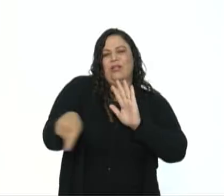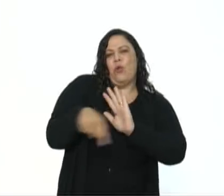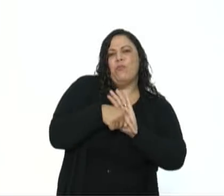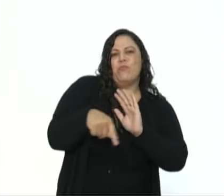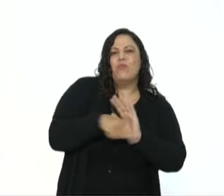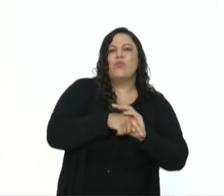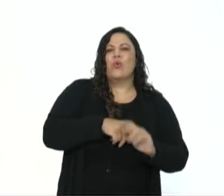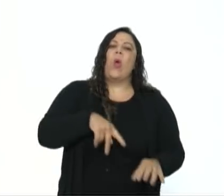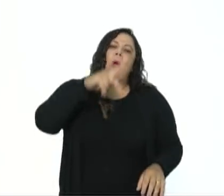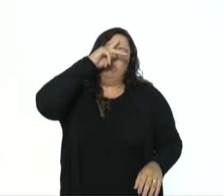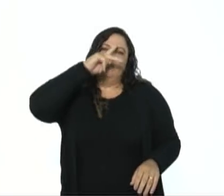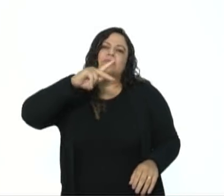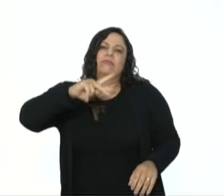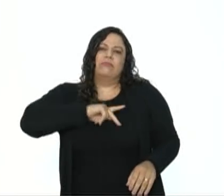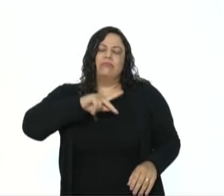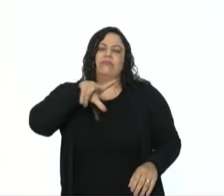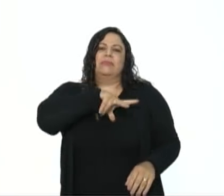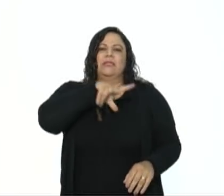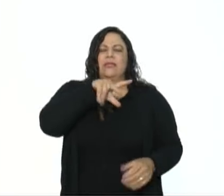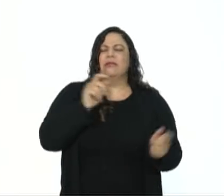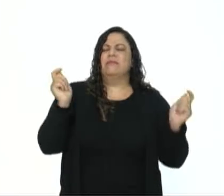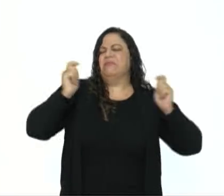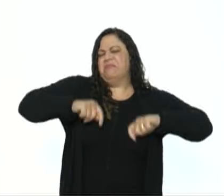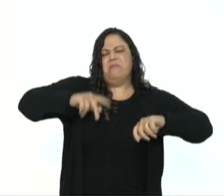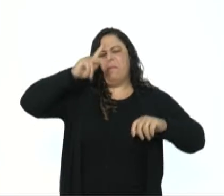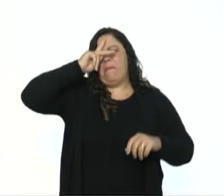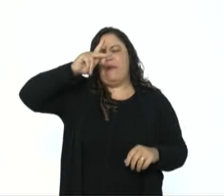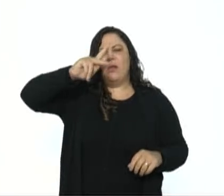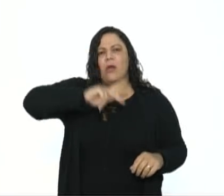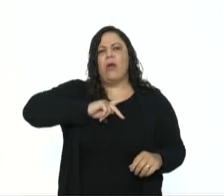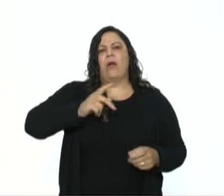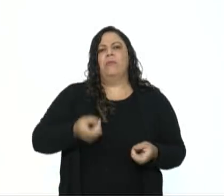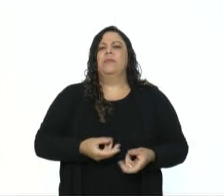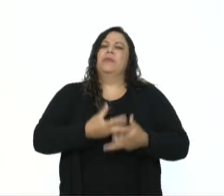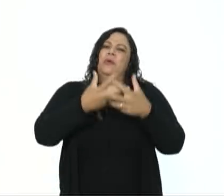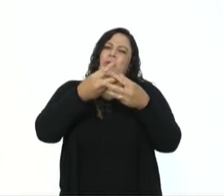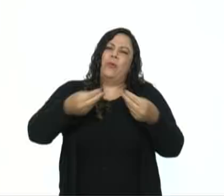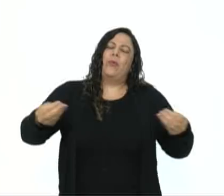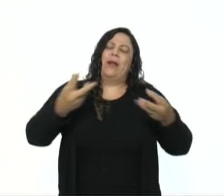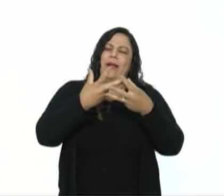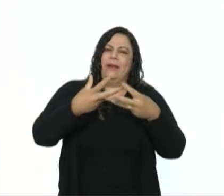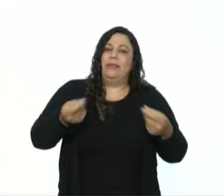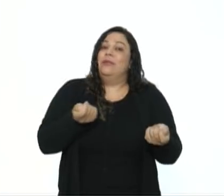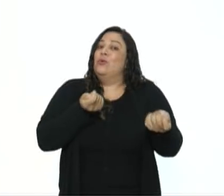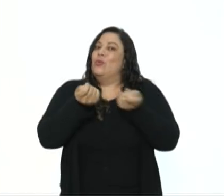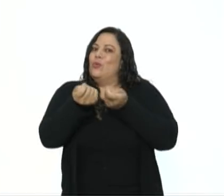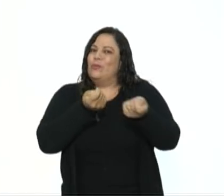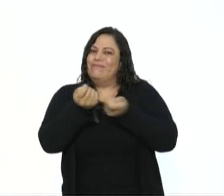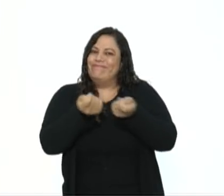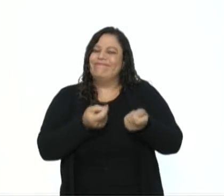com qualidade e realista, possibilitando um maior controle do dinheiro.